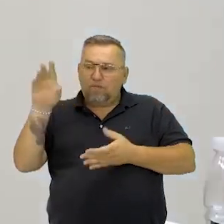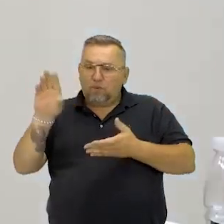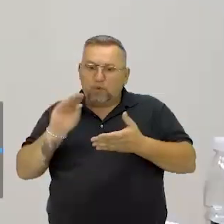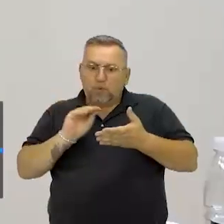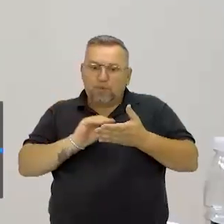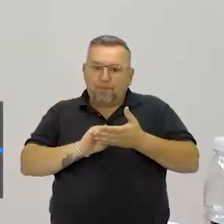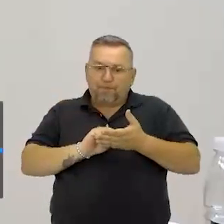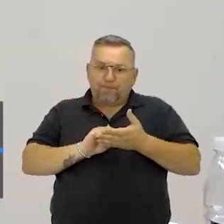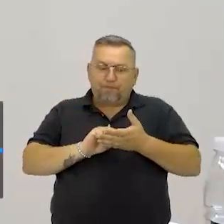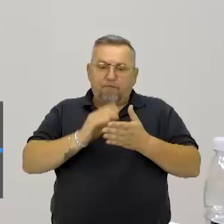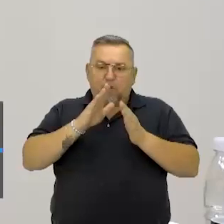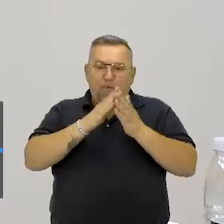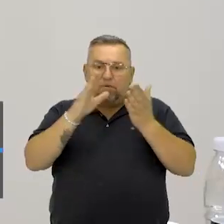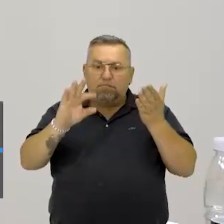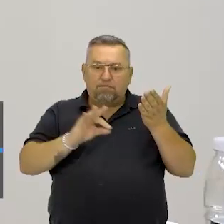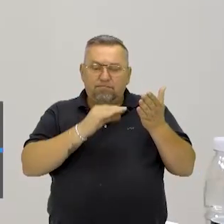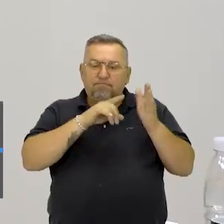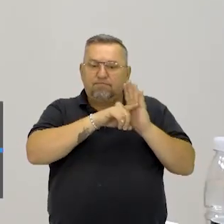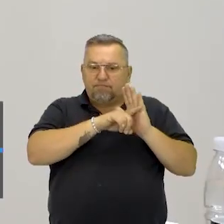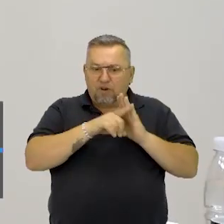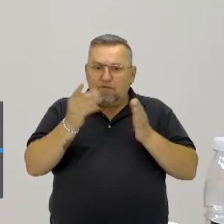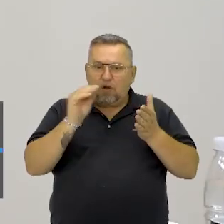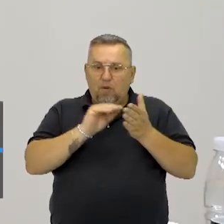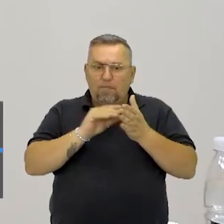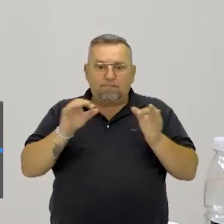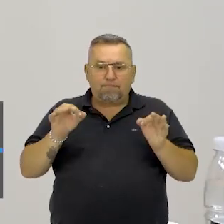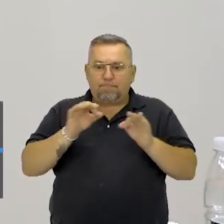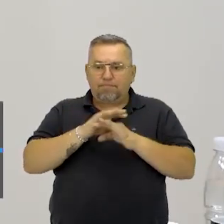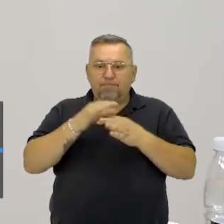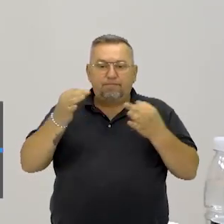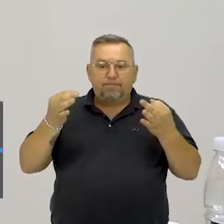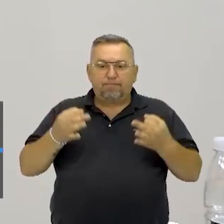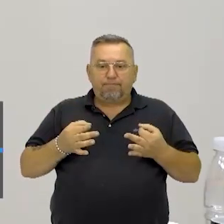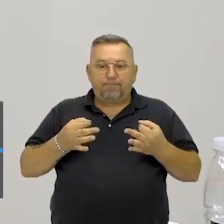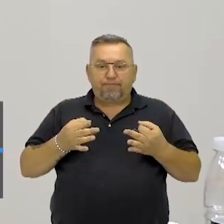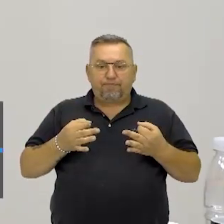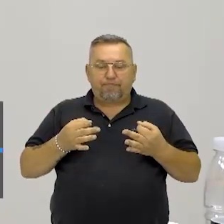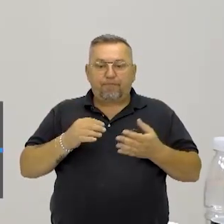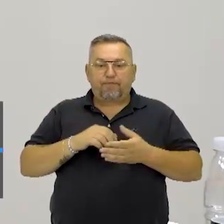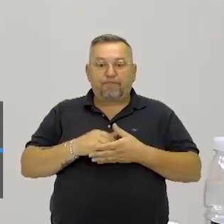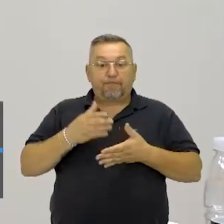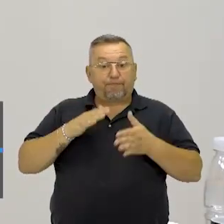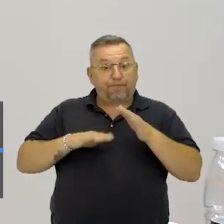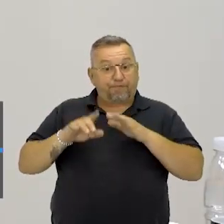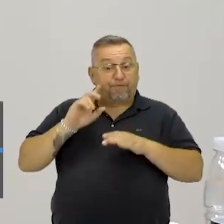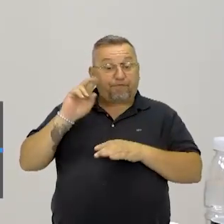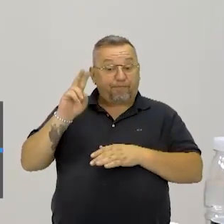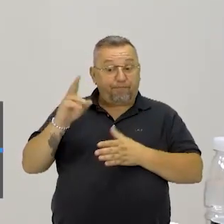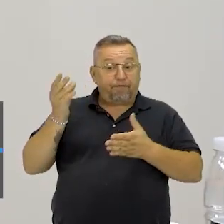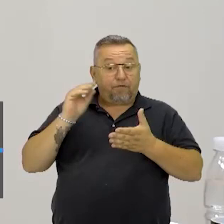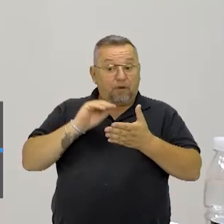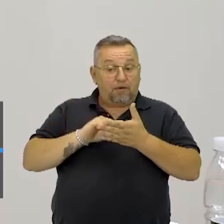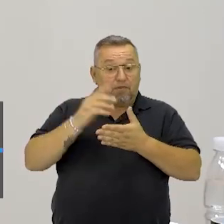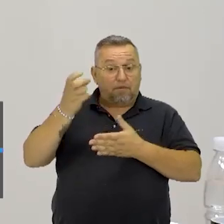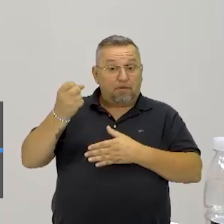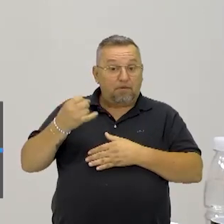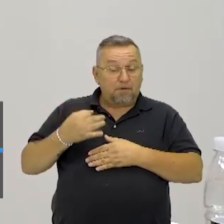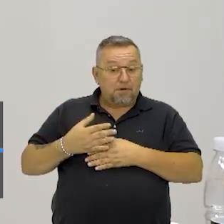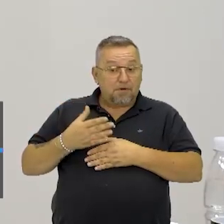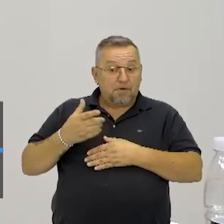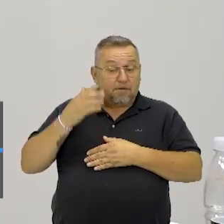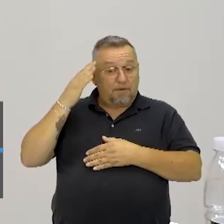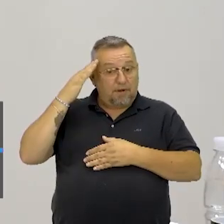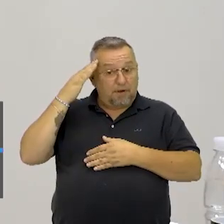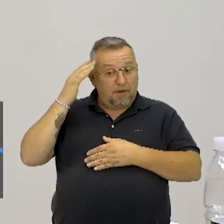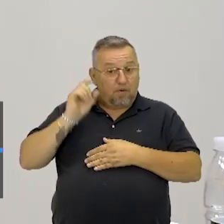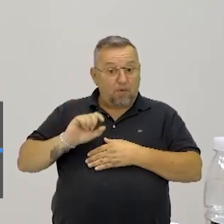no caso, o escritor ou o pesquisador, você vai colocar na íntegra, tudo bem? Talvez, como eu falei, deixei espaço para vocês colocarem a explicação, se vocês não